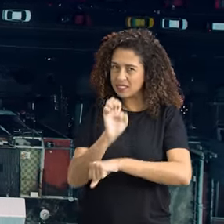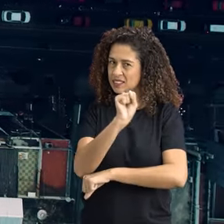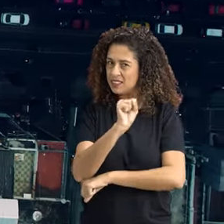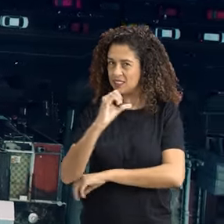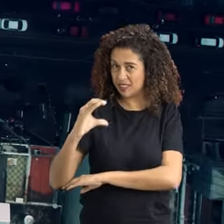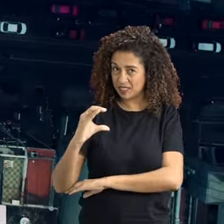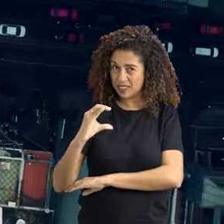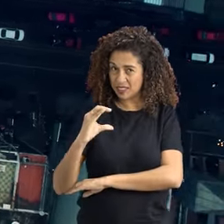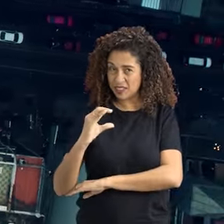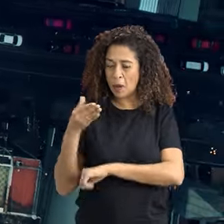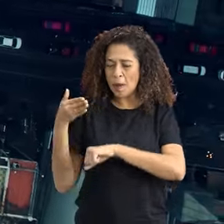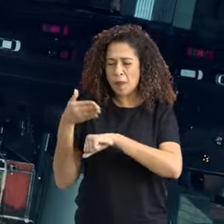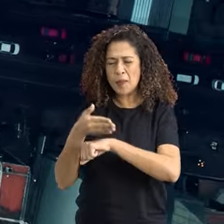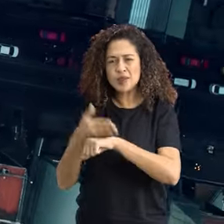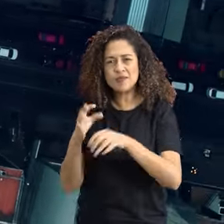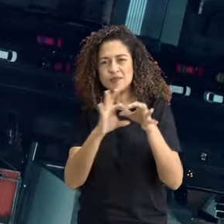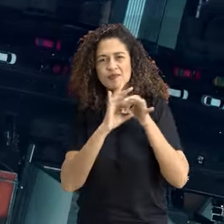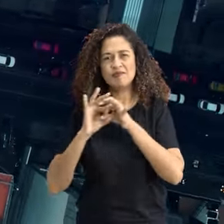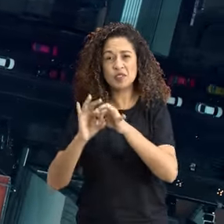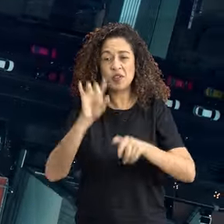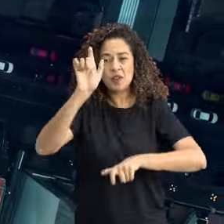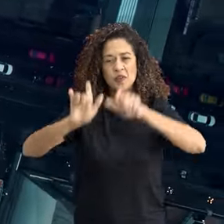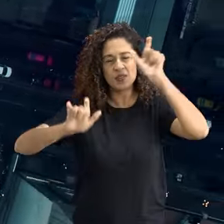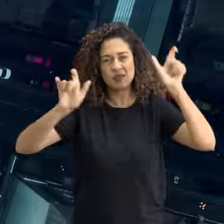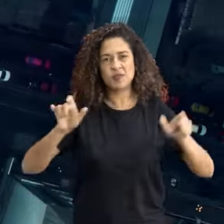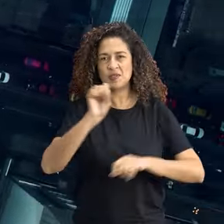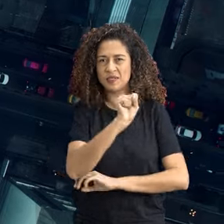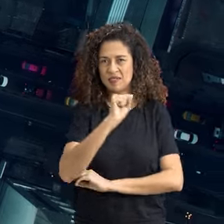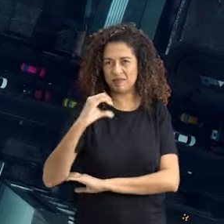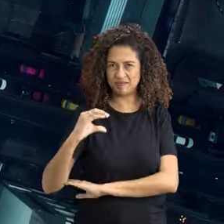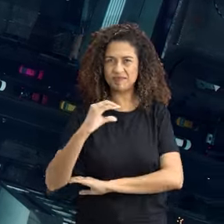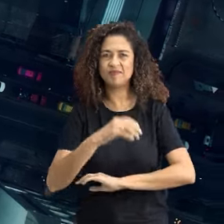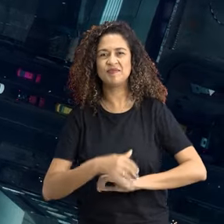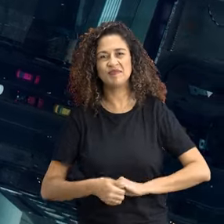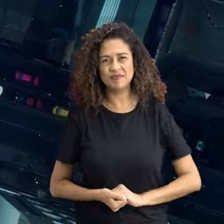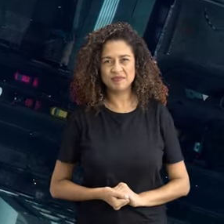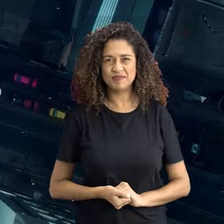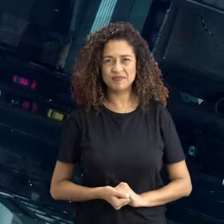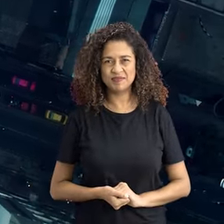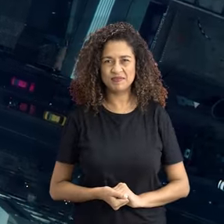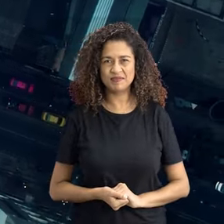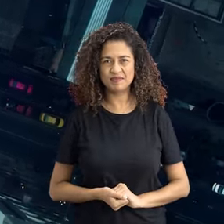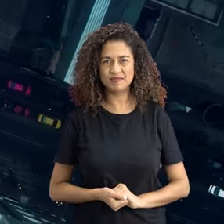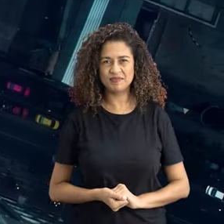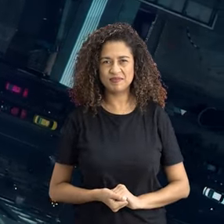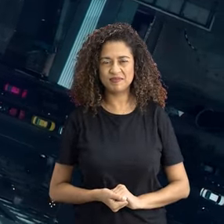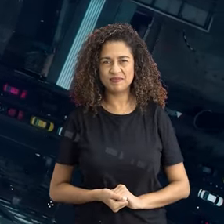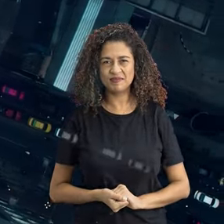CREA Santa Catarina está na vida dos catarinenses.